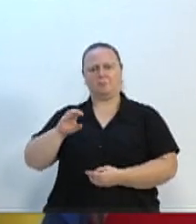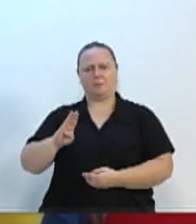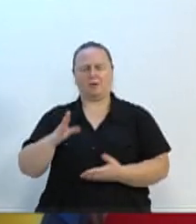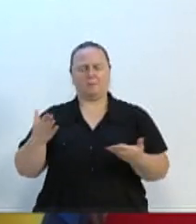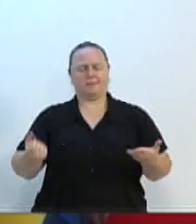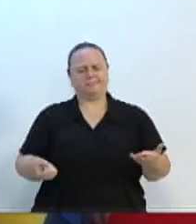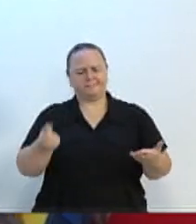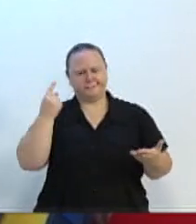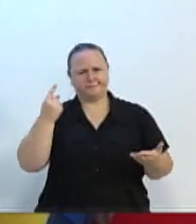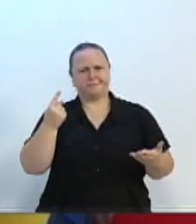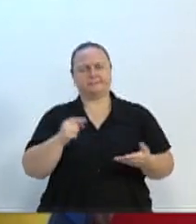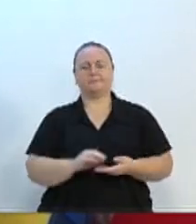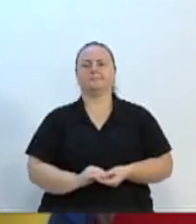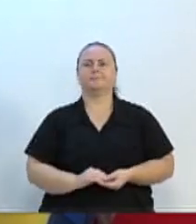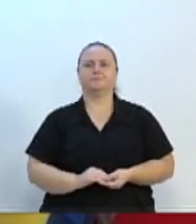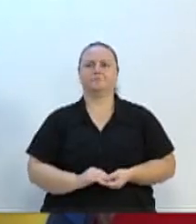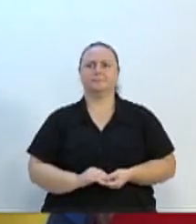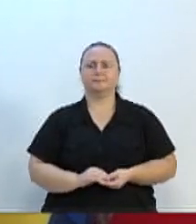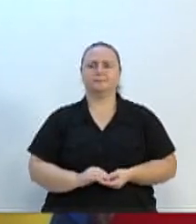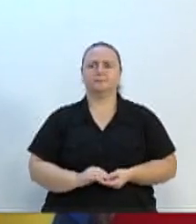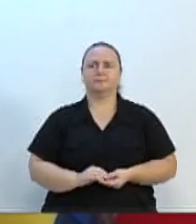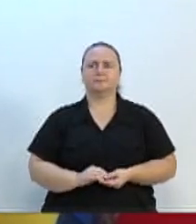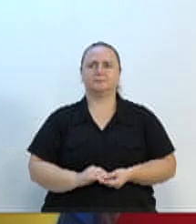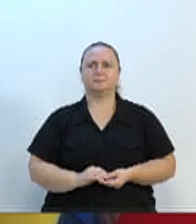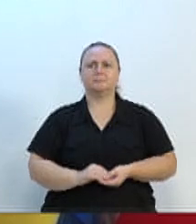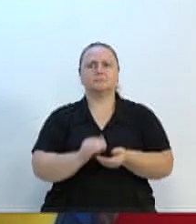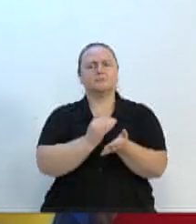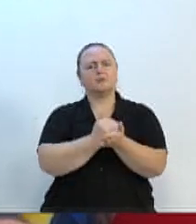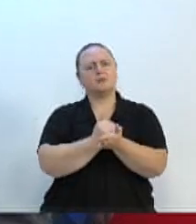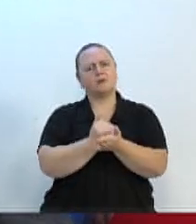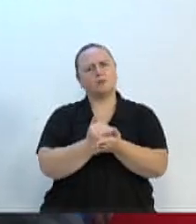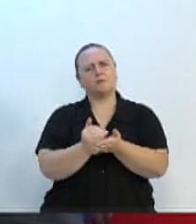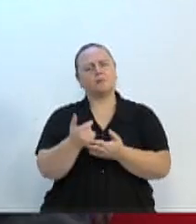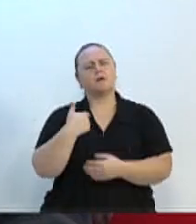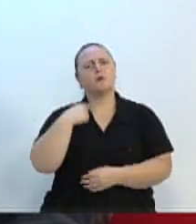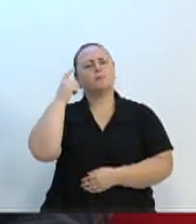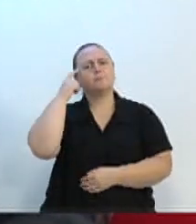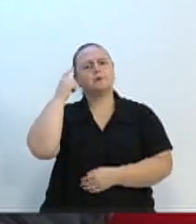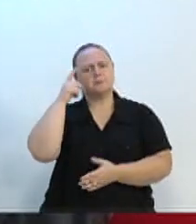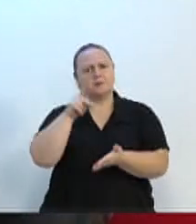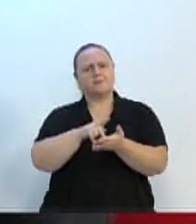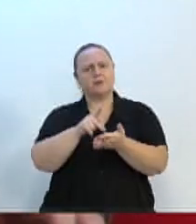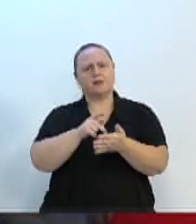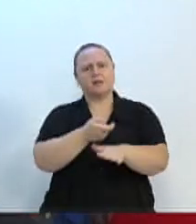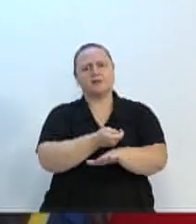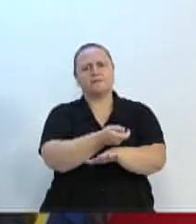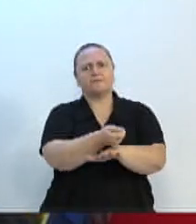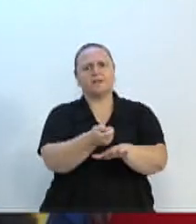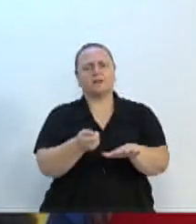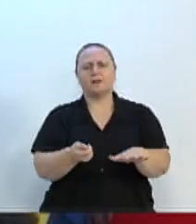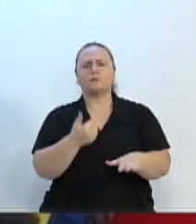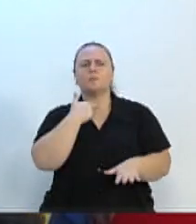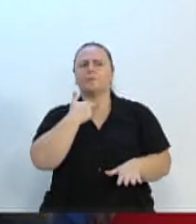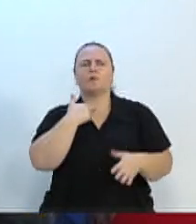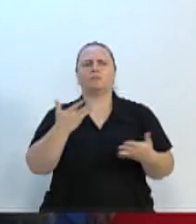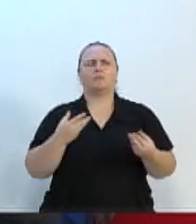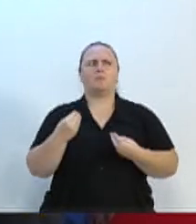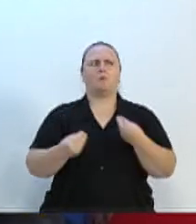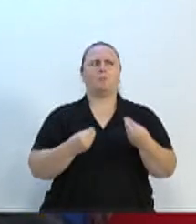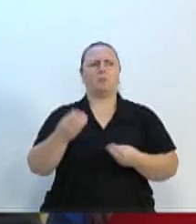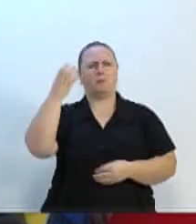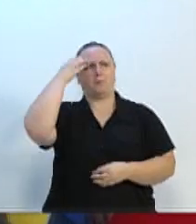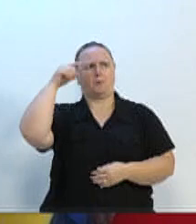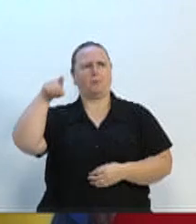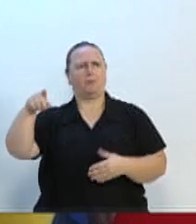uma situação dessa. Mas no começo, eu até achei que era fake news. Isso é brincadeira. Aí